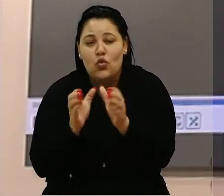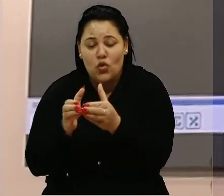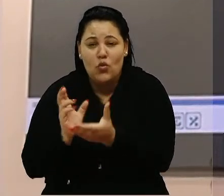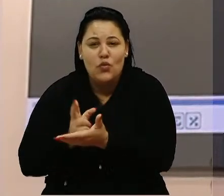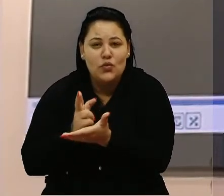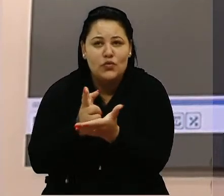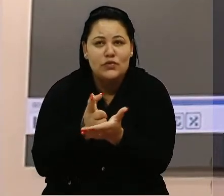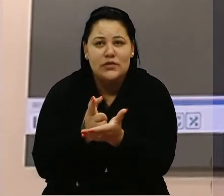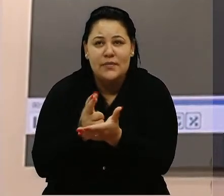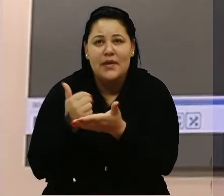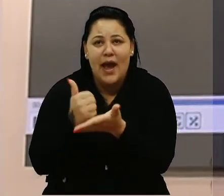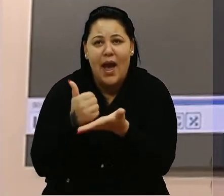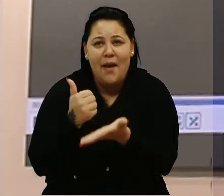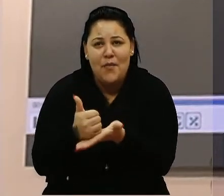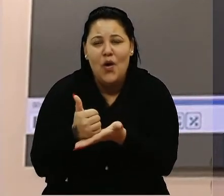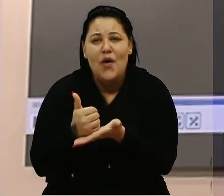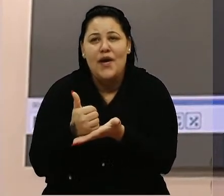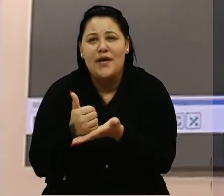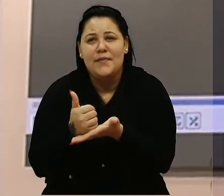frente, resgatando,